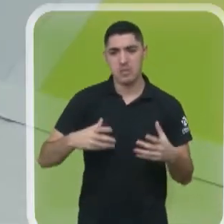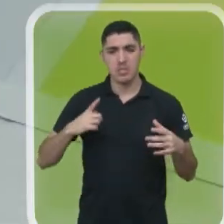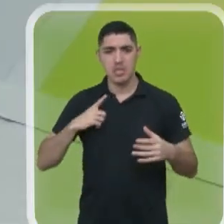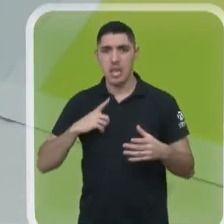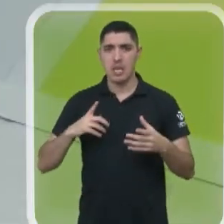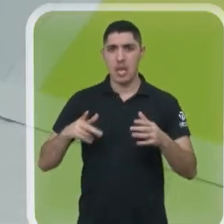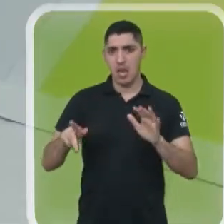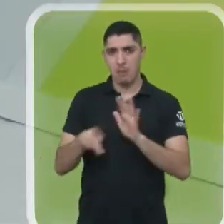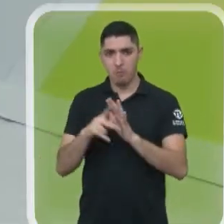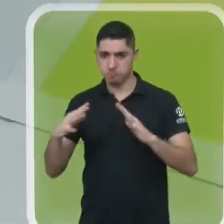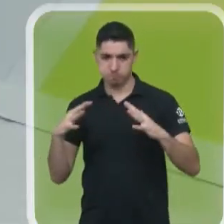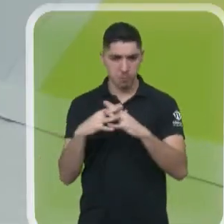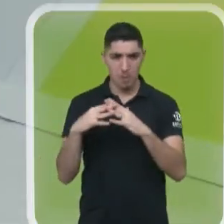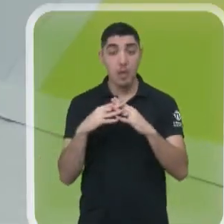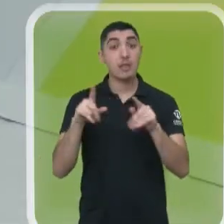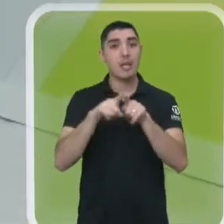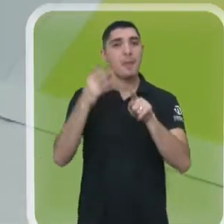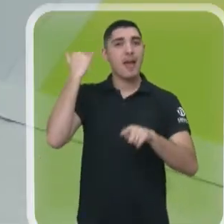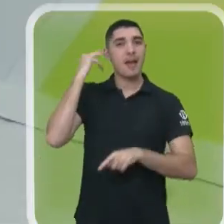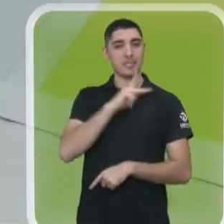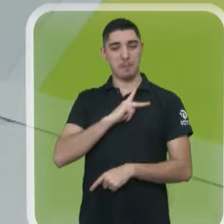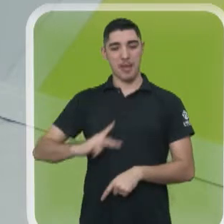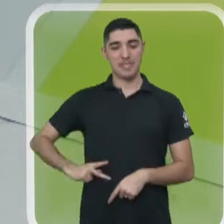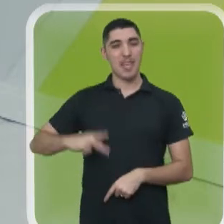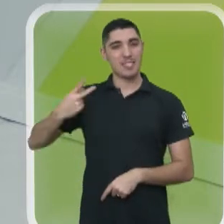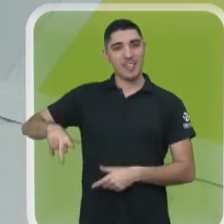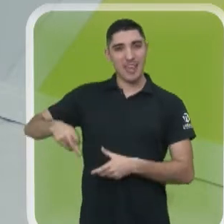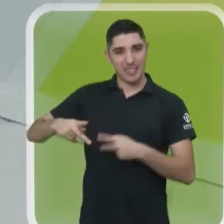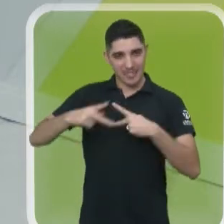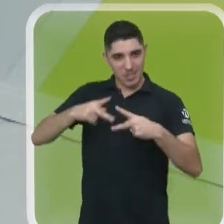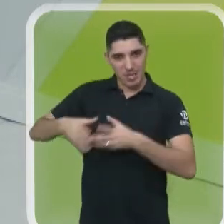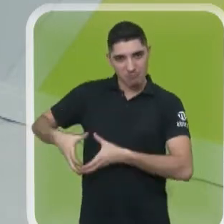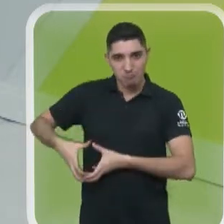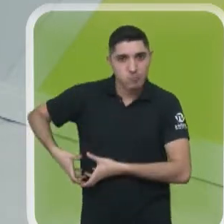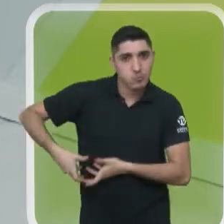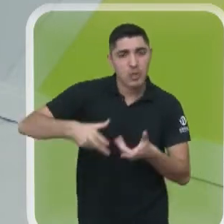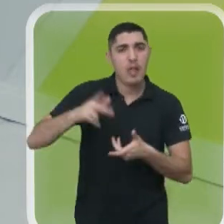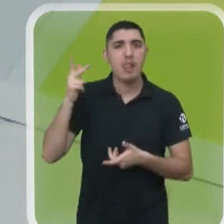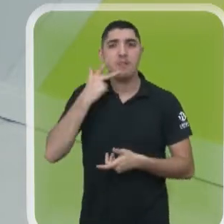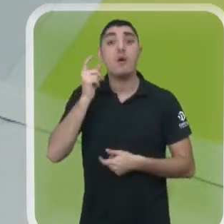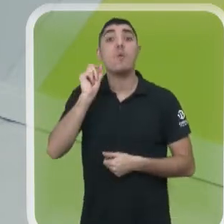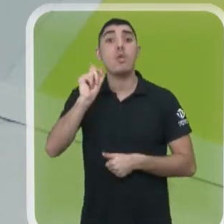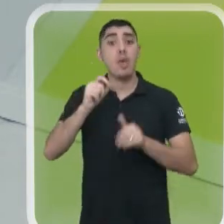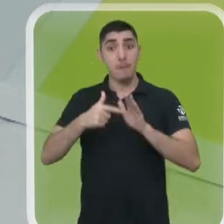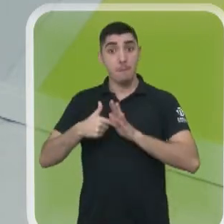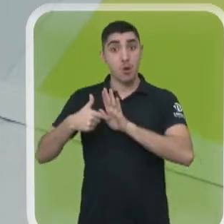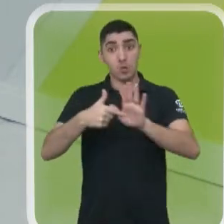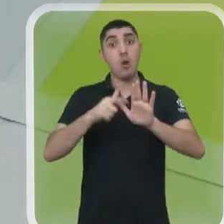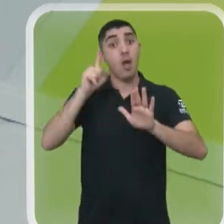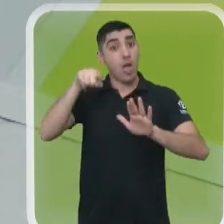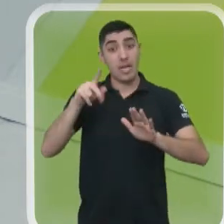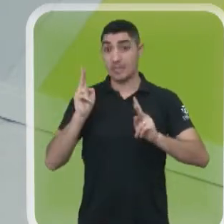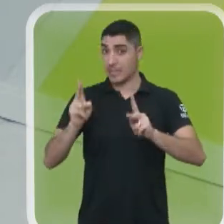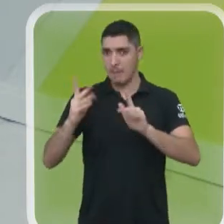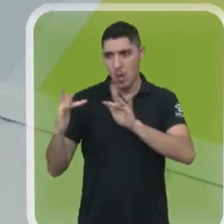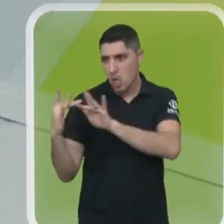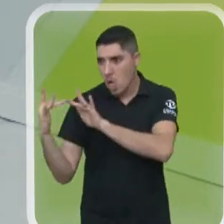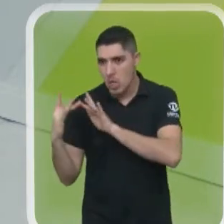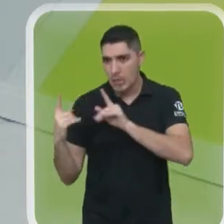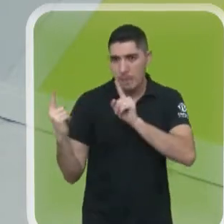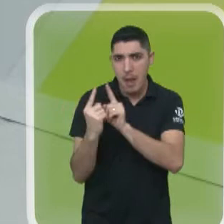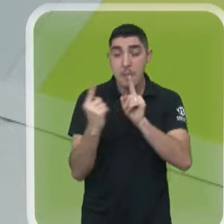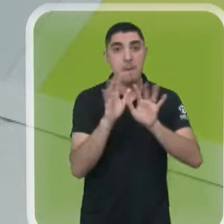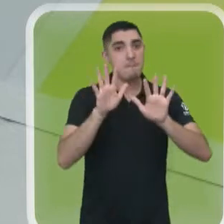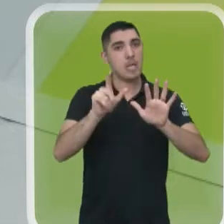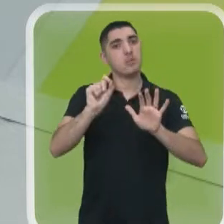jogo a gente recebeu o presidente aqui do São José rugby e ele gosta de frisar e deixar claro que o Ranger aparentemente é um jogo de muito contato mas sempre na